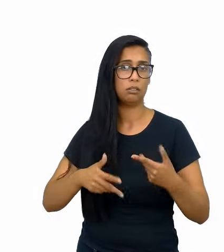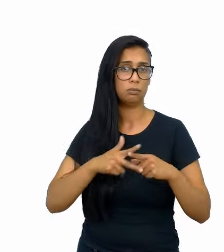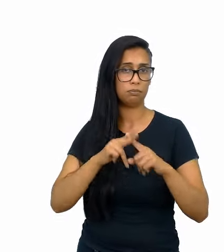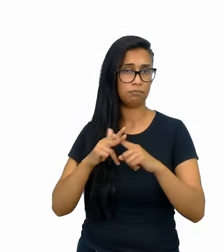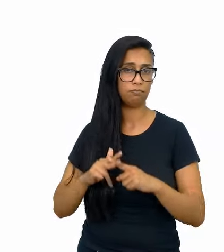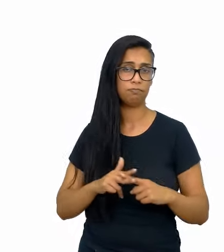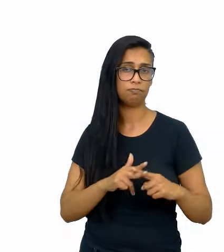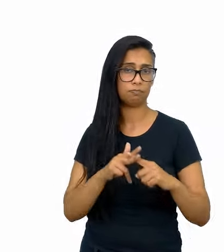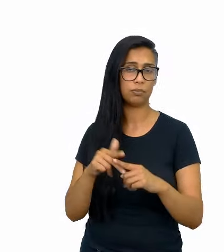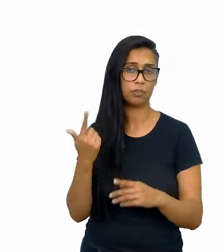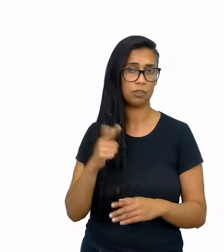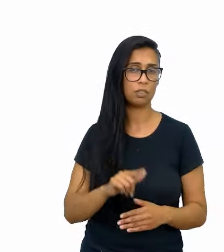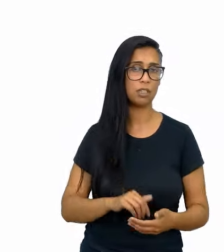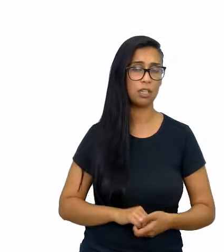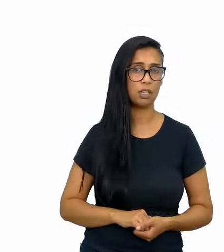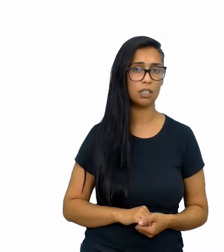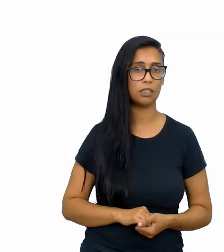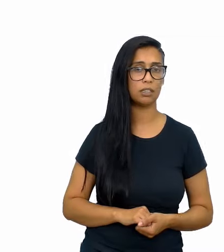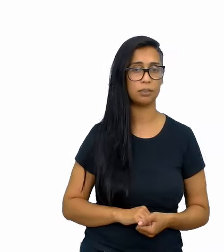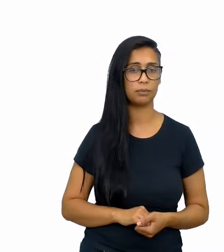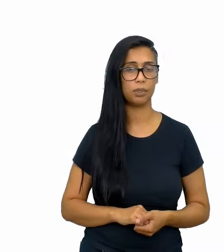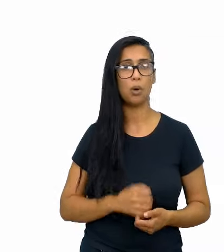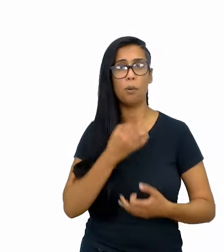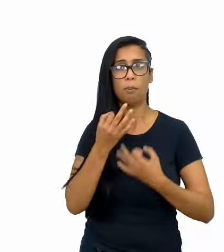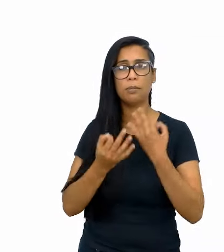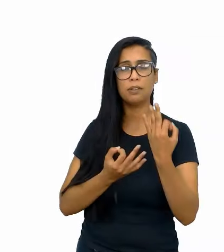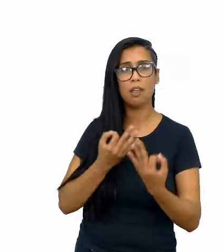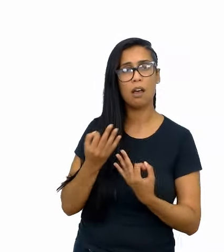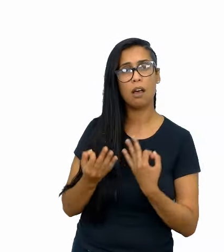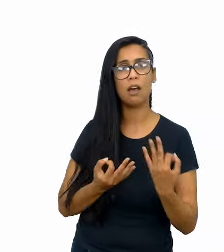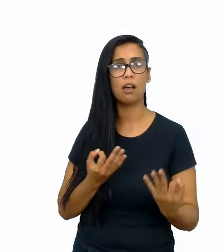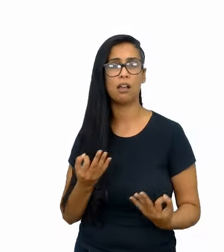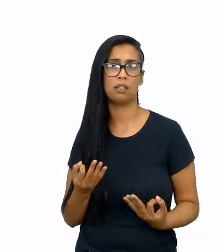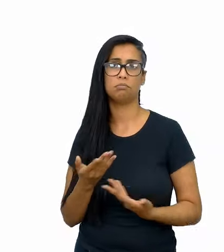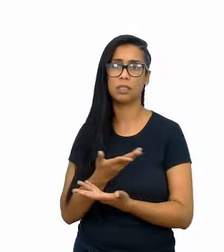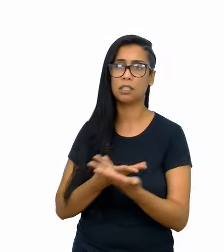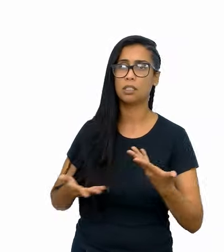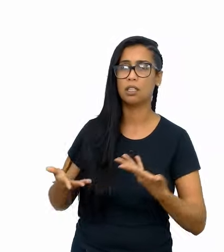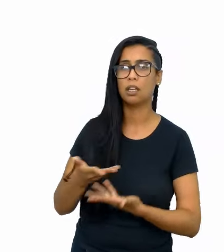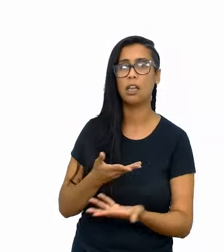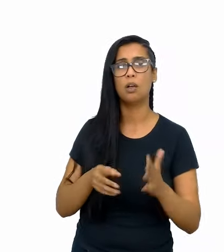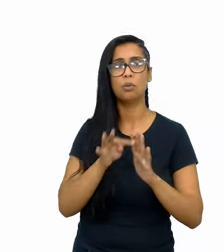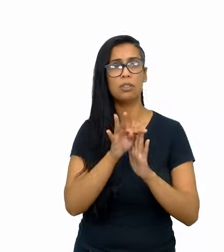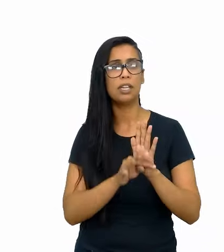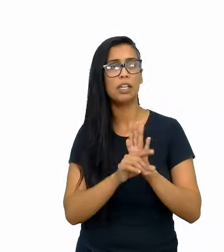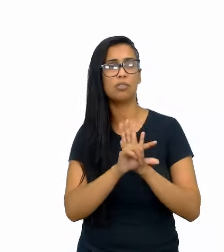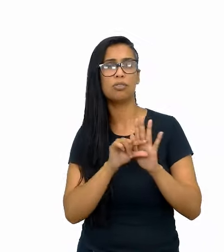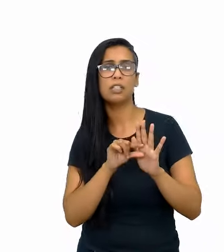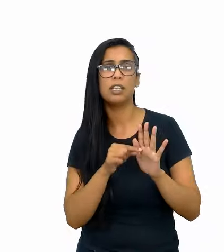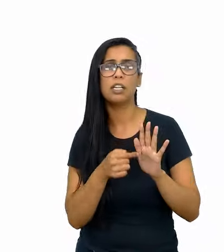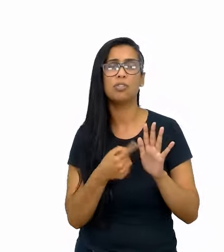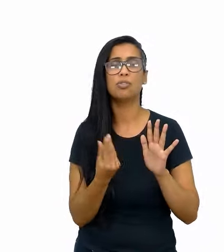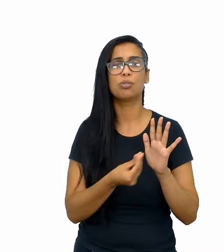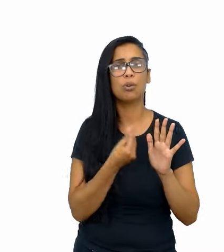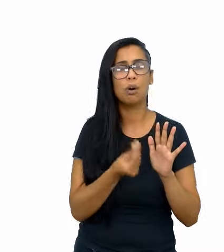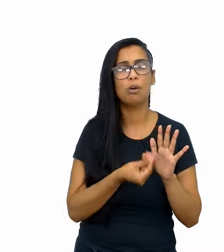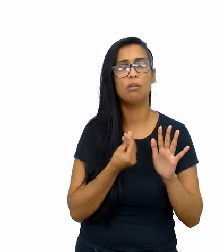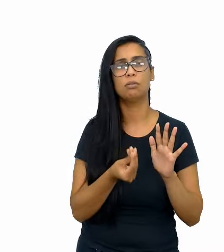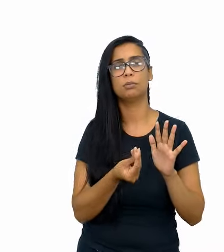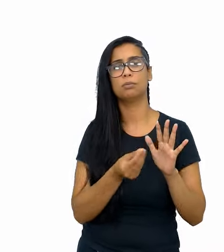né, comentar por que marcou um trecho, quer dizer, para reajustar, qual foi a razão